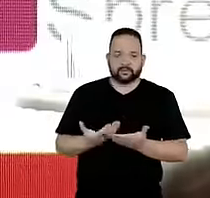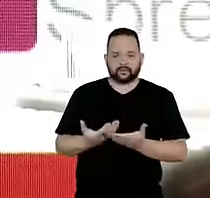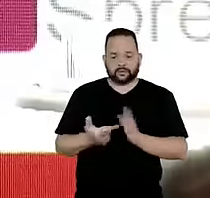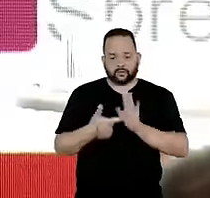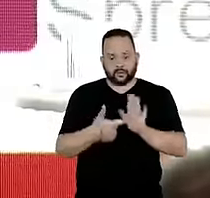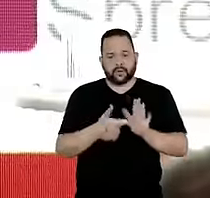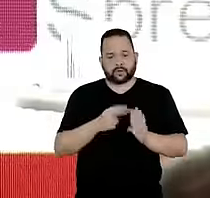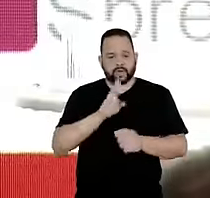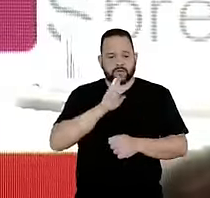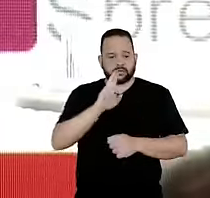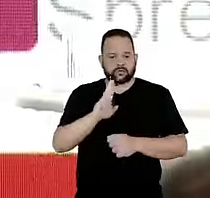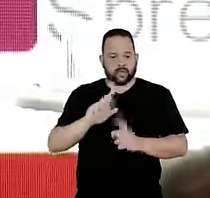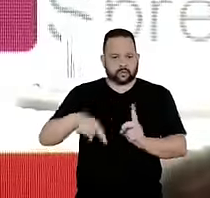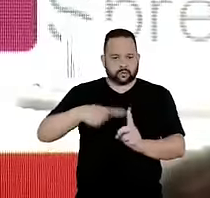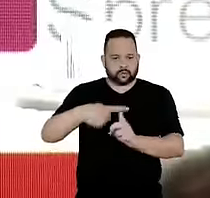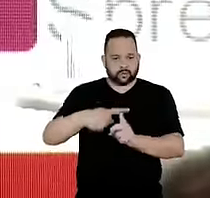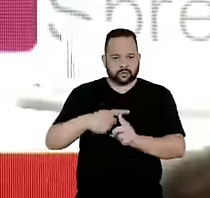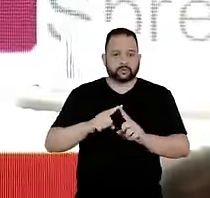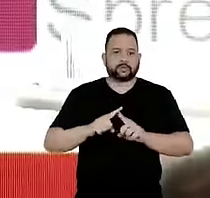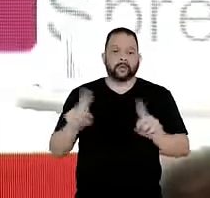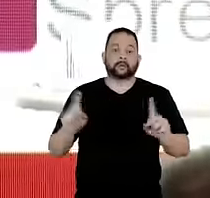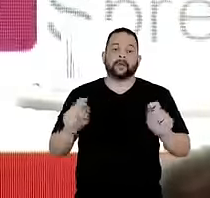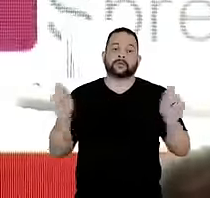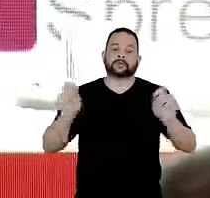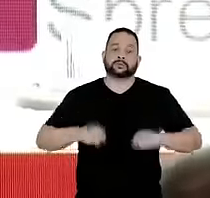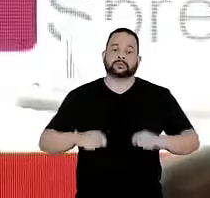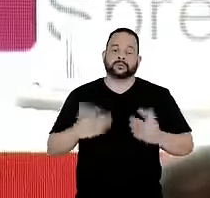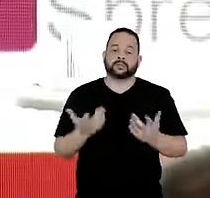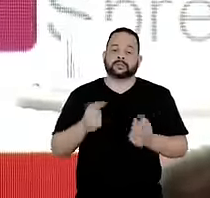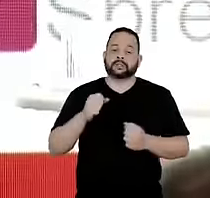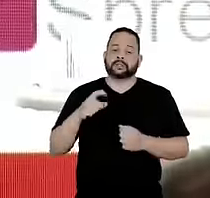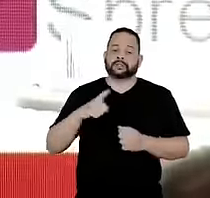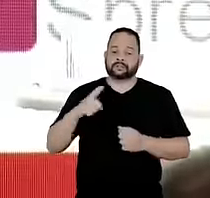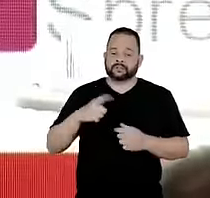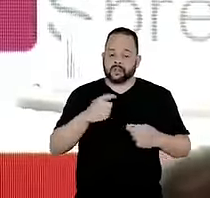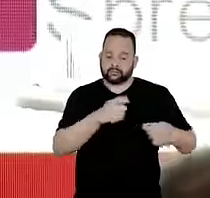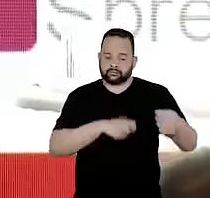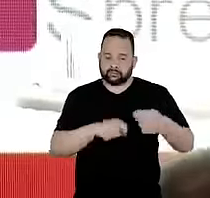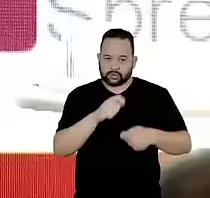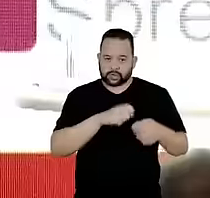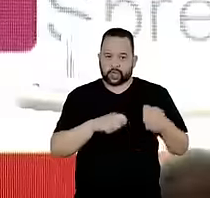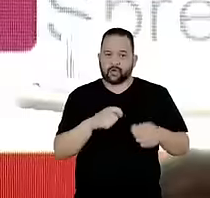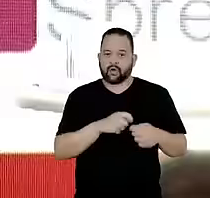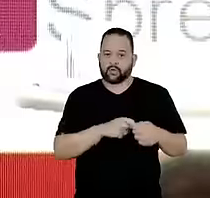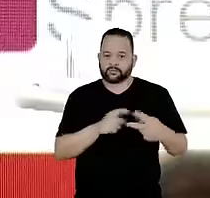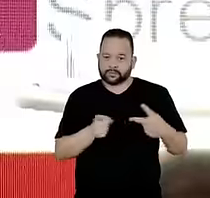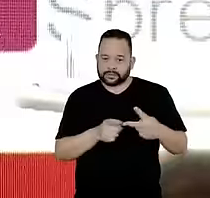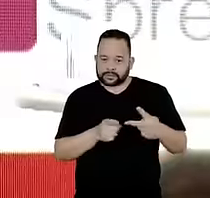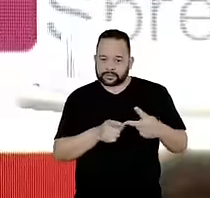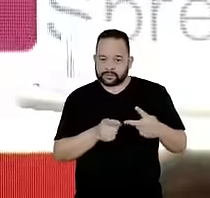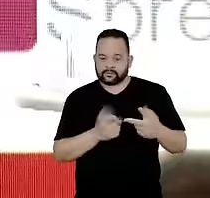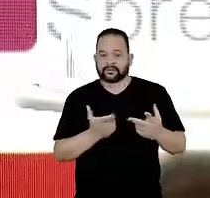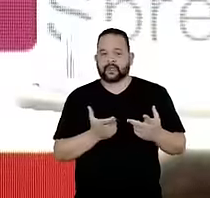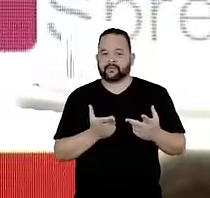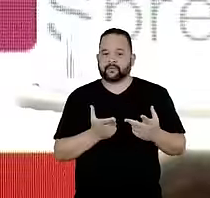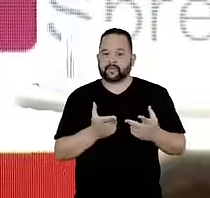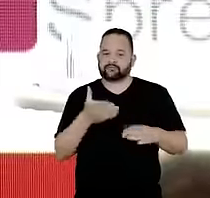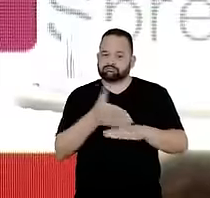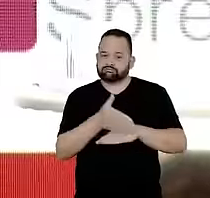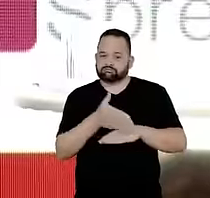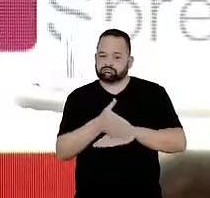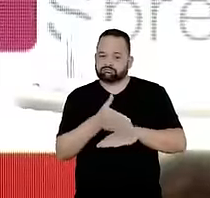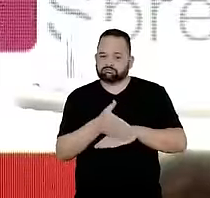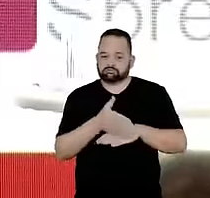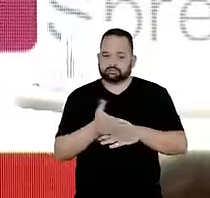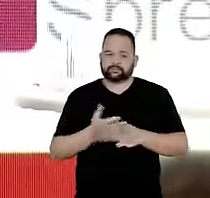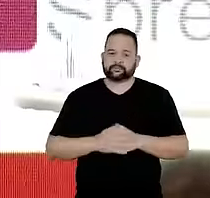o isso só é possível porque a gente tem hoje um mercado secundário muito mais ativo do que a gente tinha no passado que é um pouco do desenvolvimento que o Bruno já mencionou